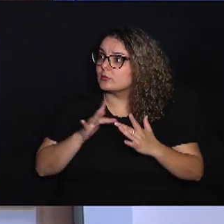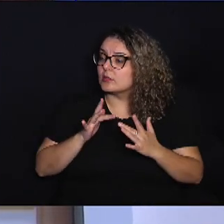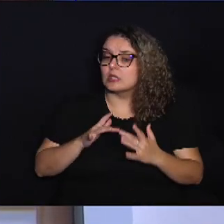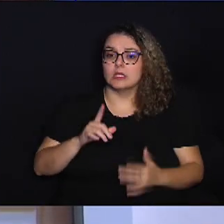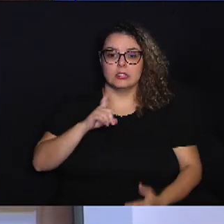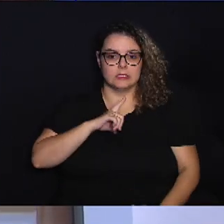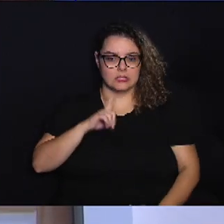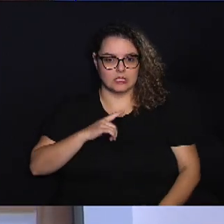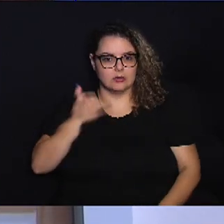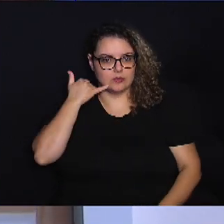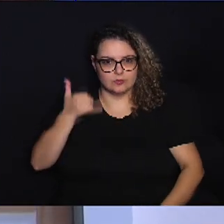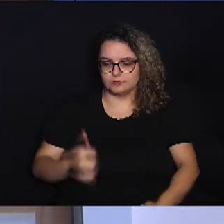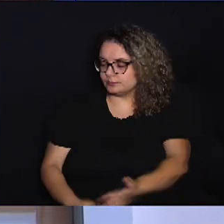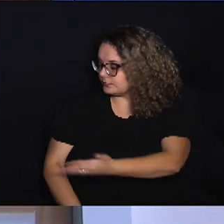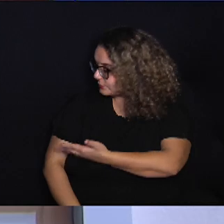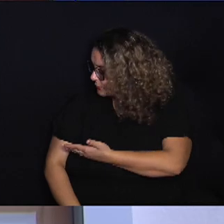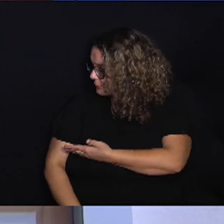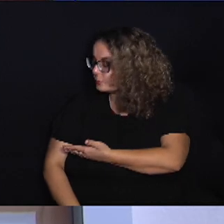Tem, o telefone é